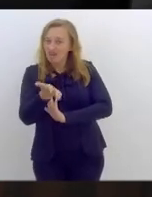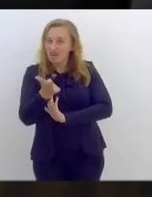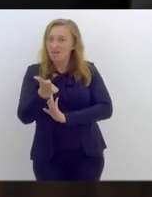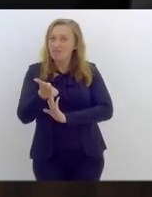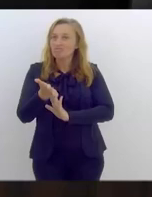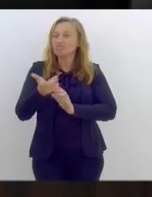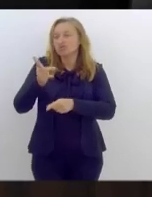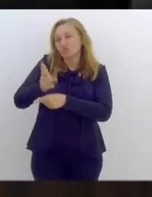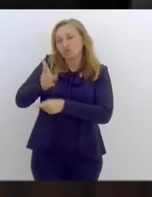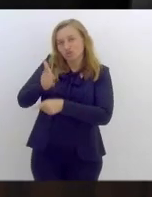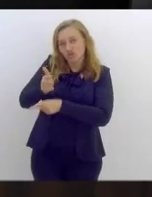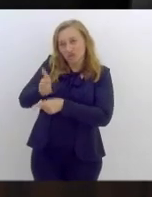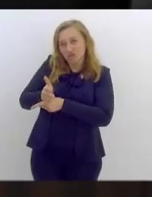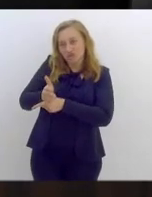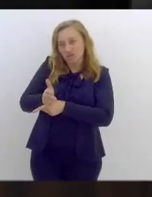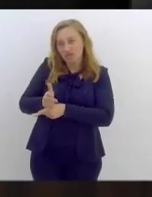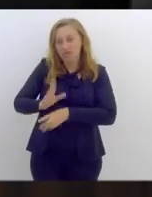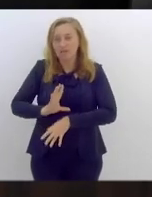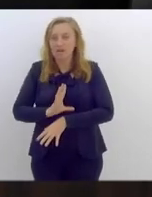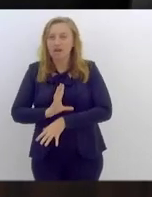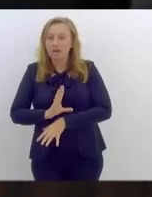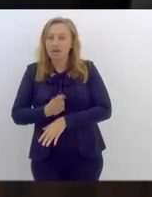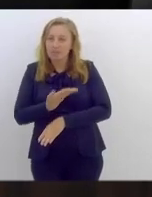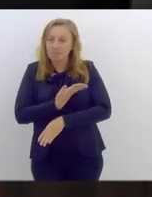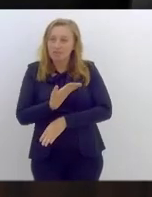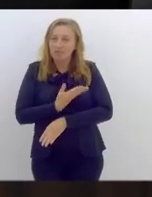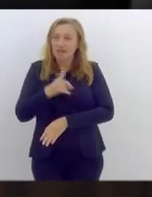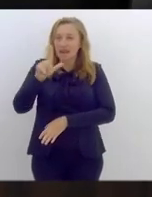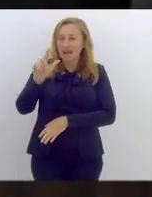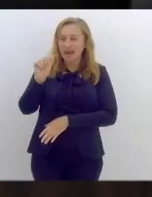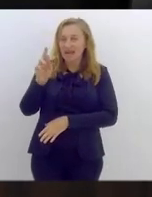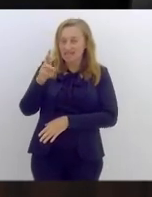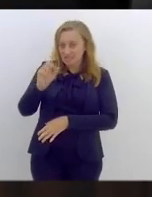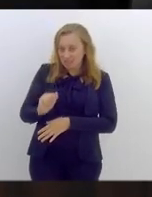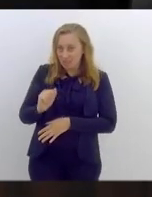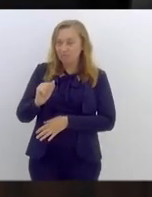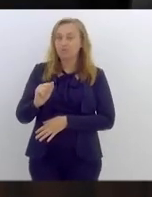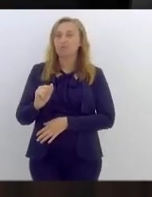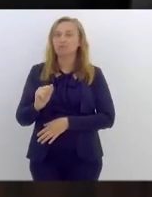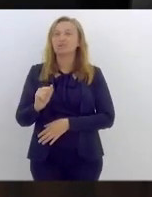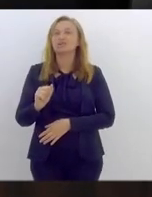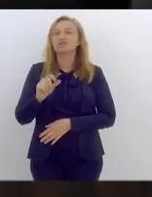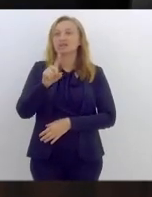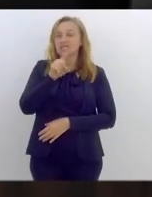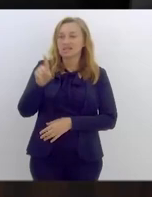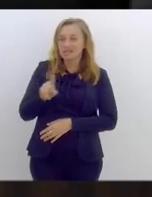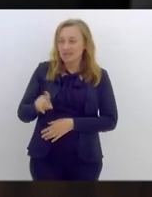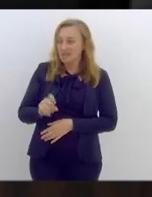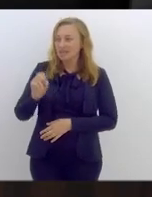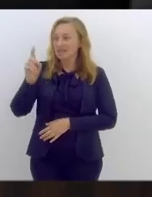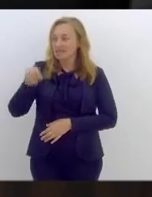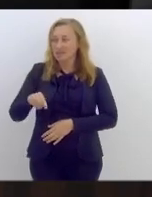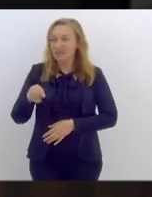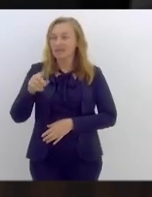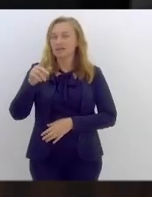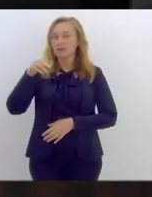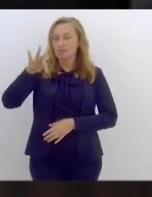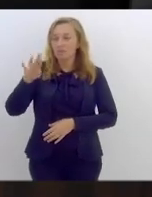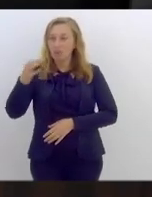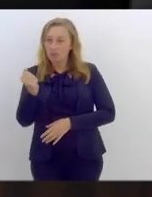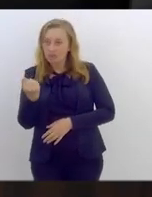vídeos do nosso queridíssimo Lázaro Ramos, da nossa maravilhosa Zezé Mota e da